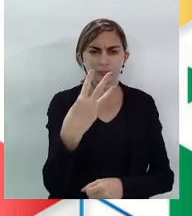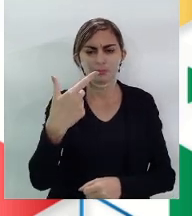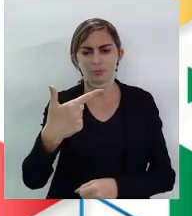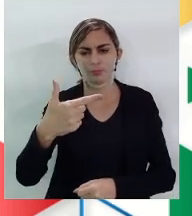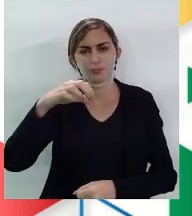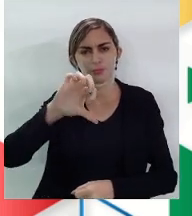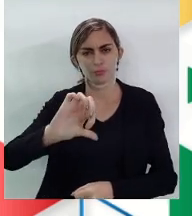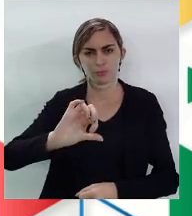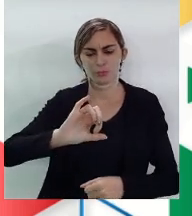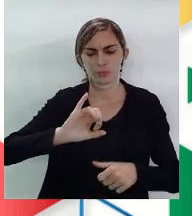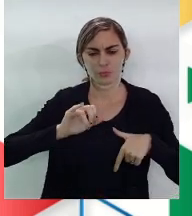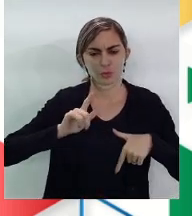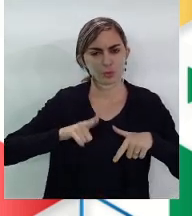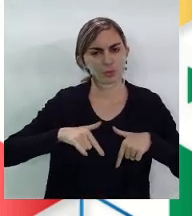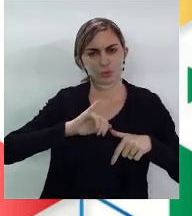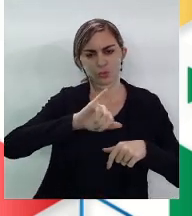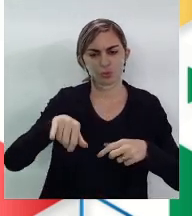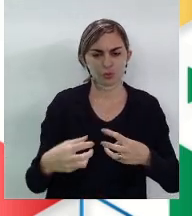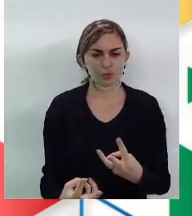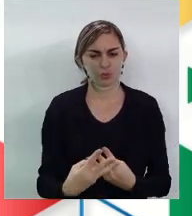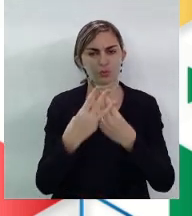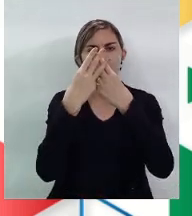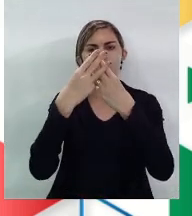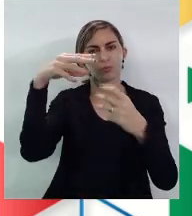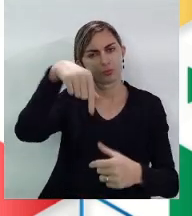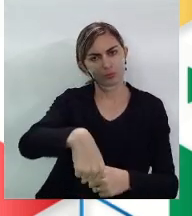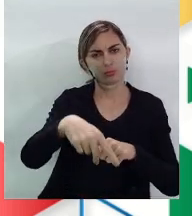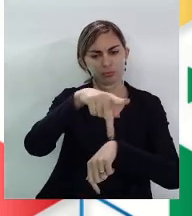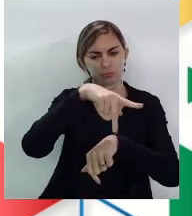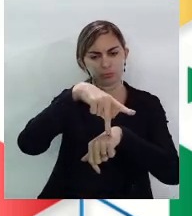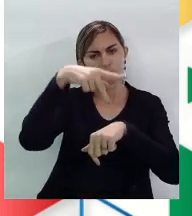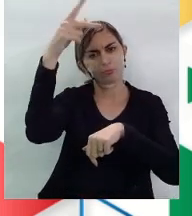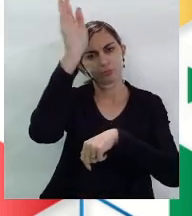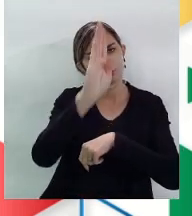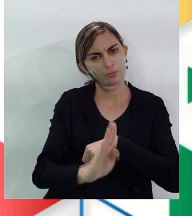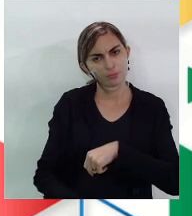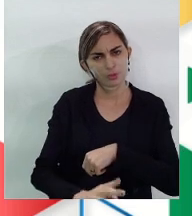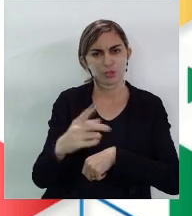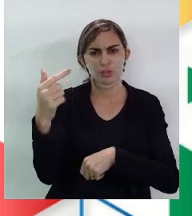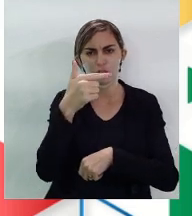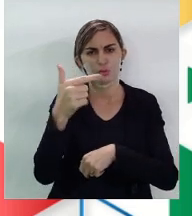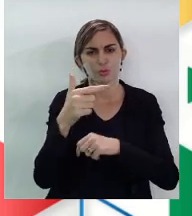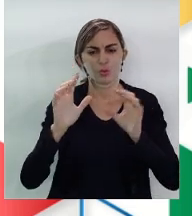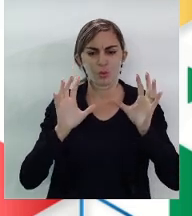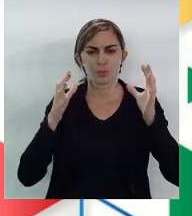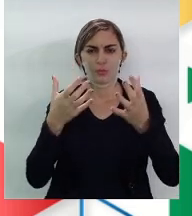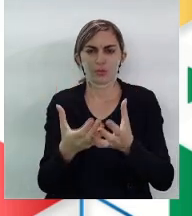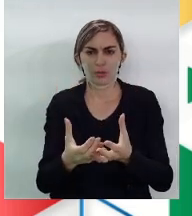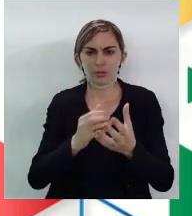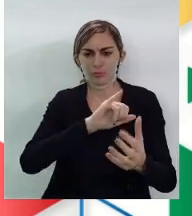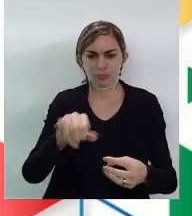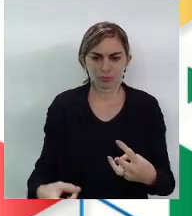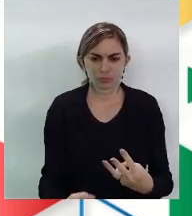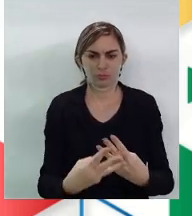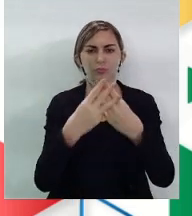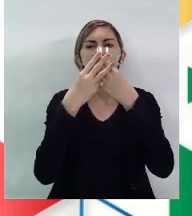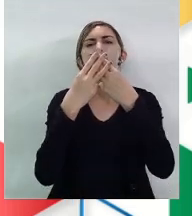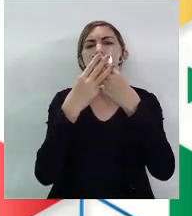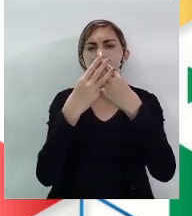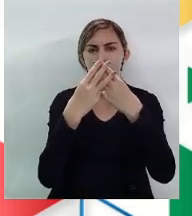107.329 judeus no Brasil, a segunda maior comunidade judaica da